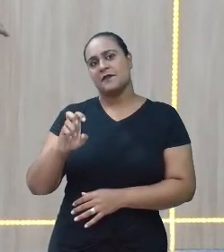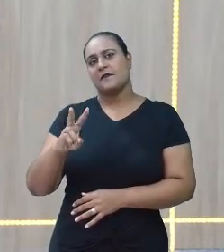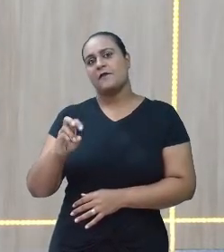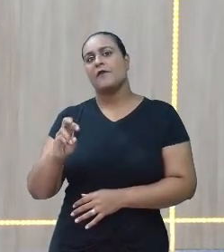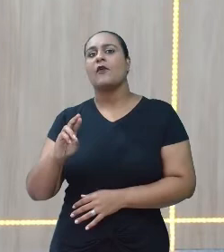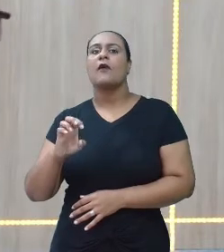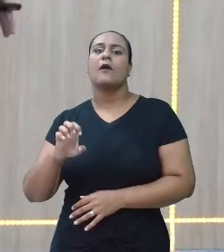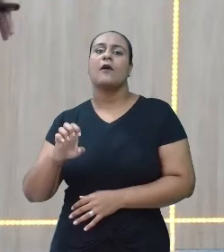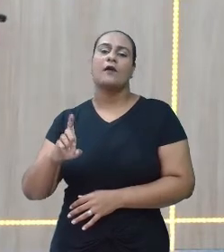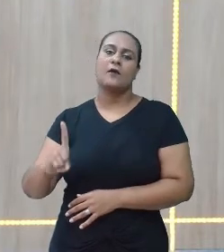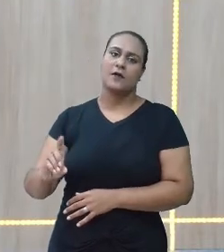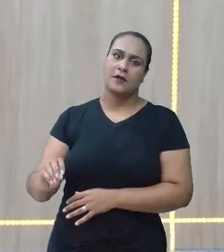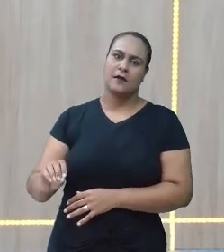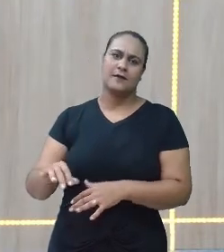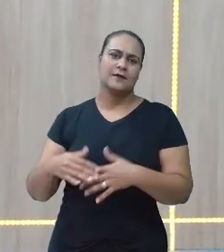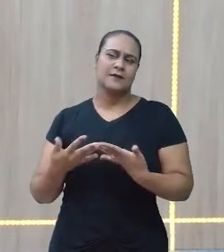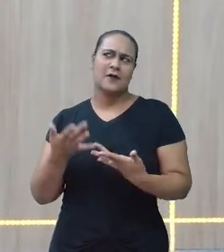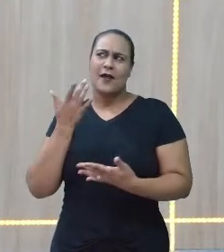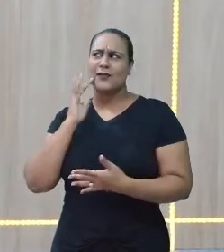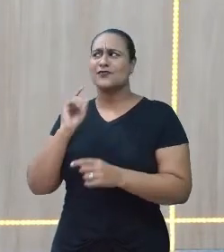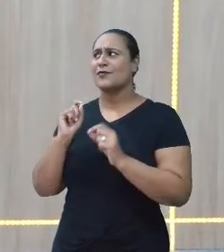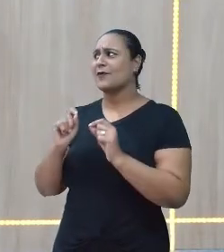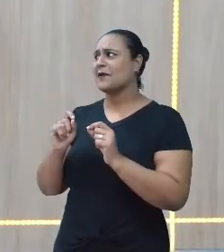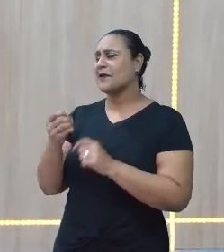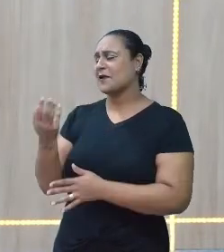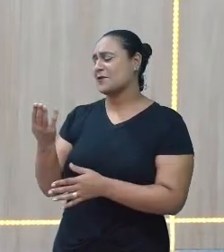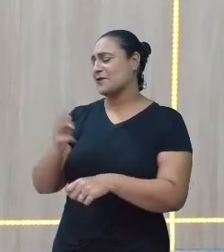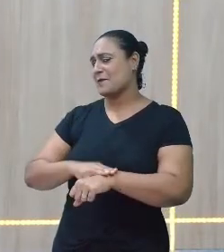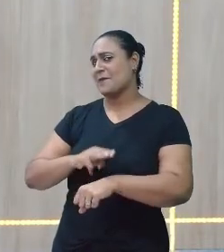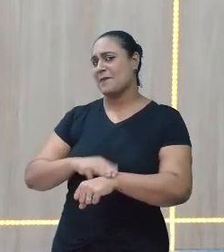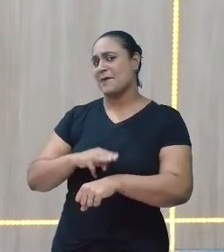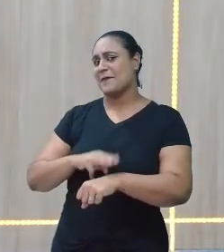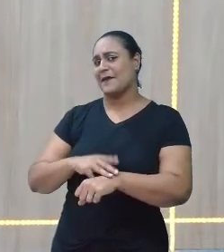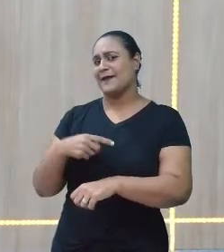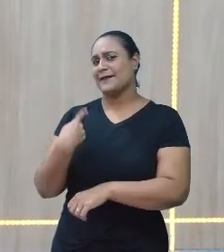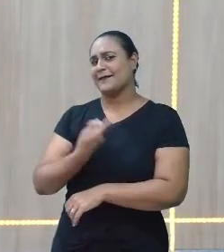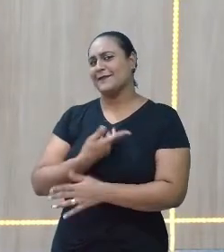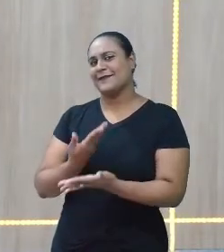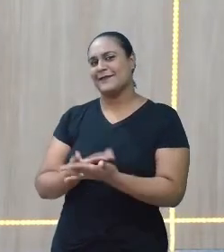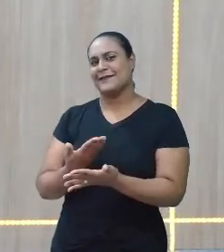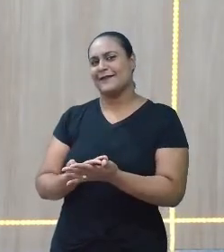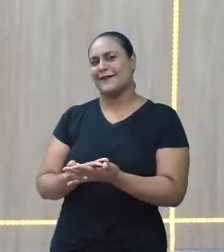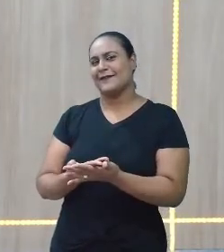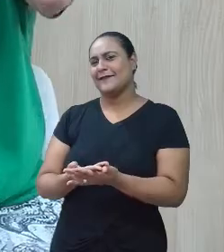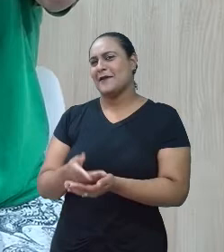achou desse momento aqui da nossa aula? Conte-me enquanto eu tomo uma aguinha aqui, por favor.